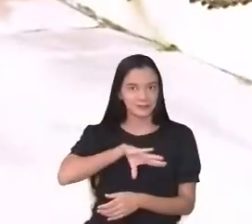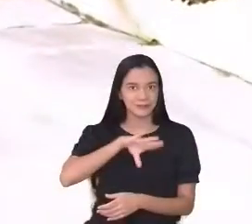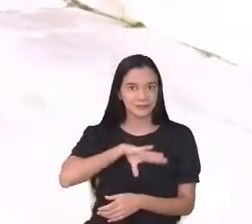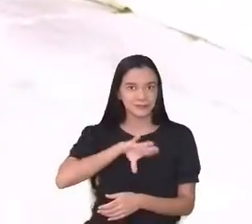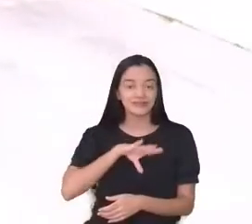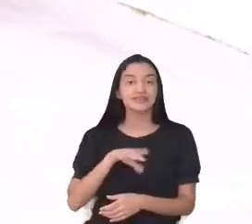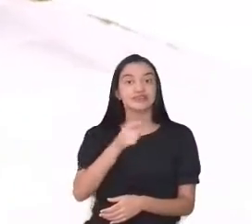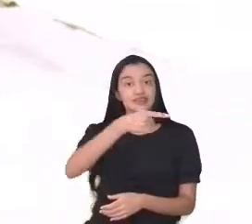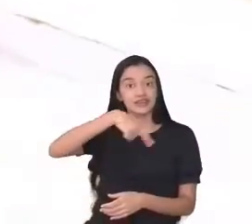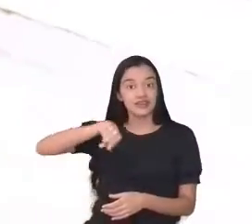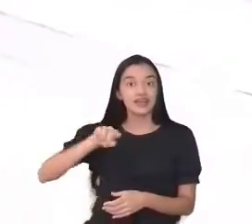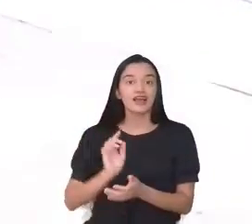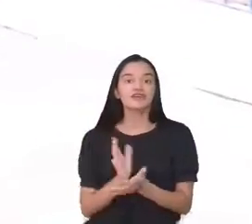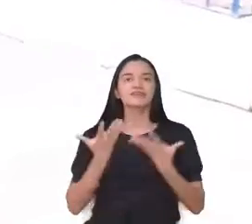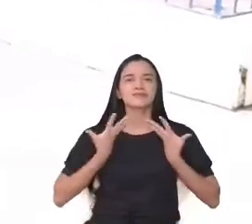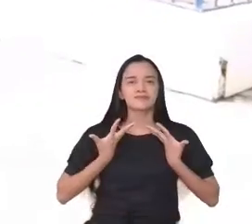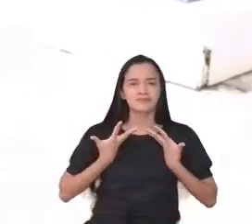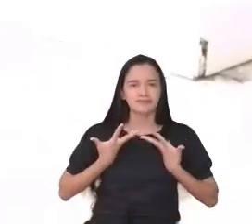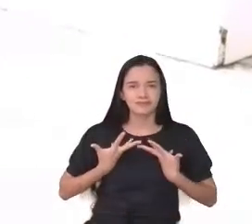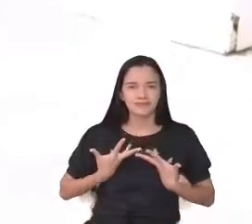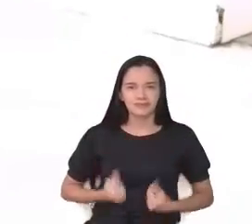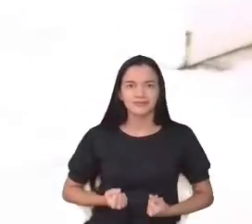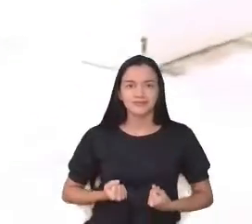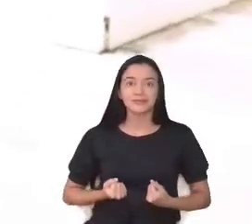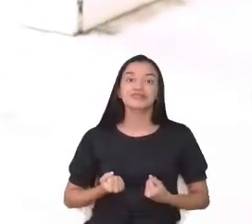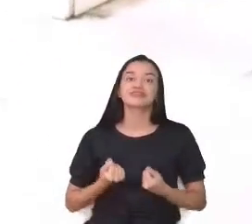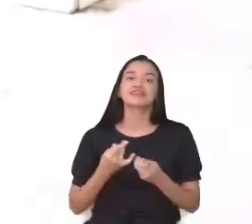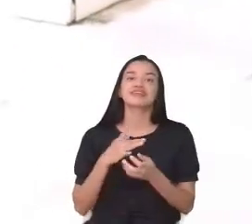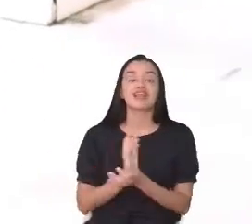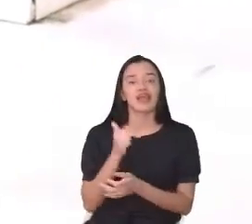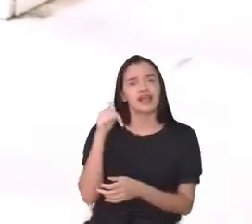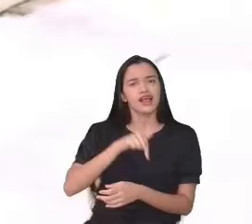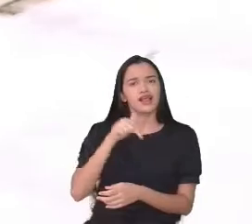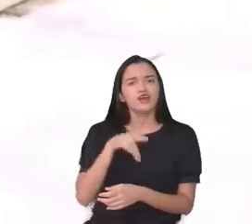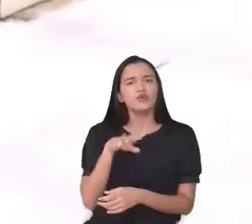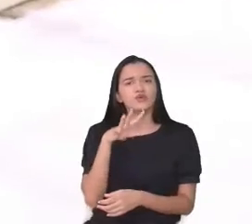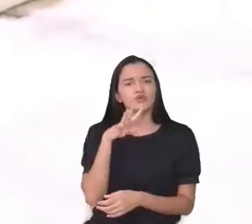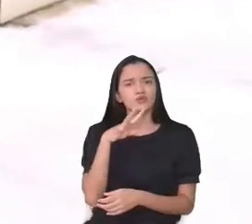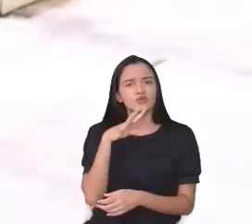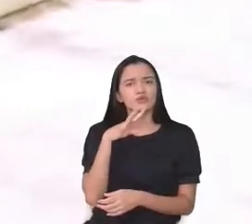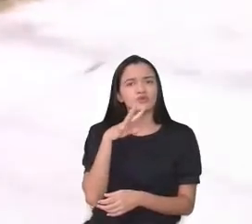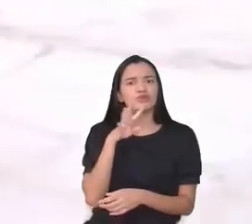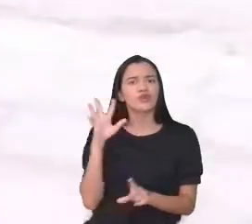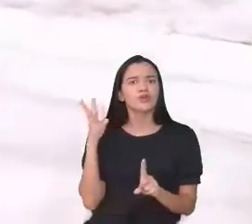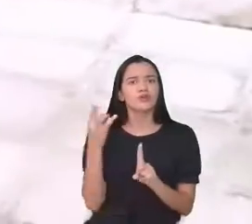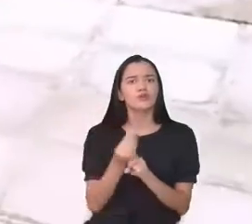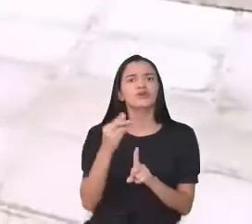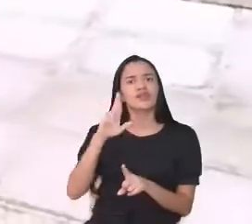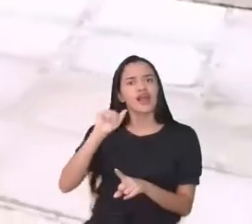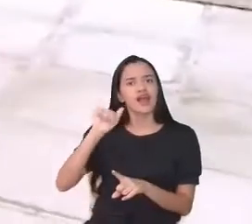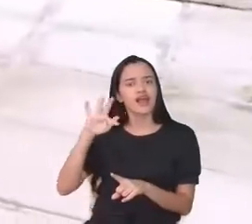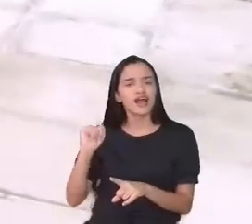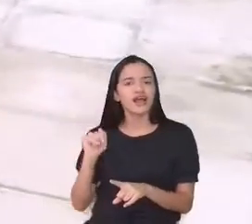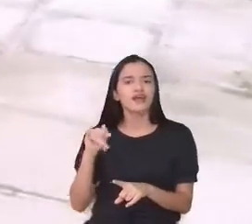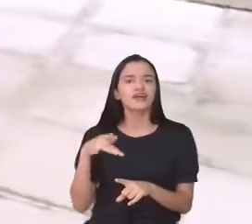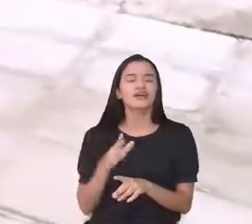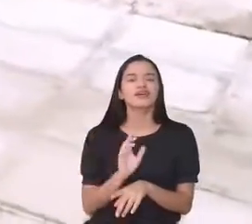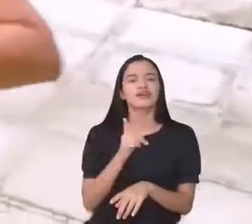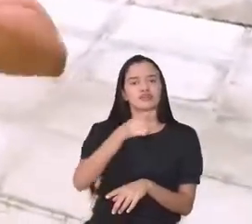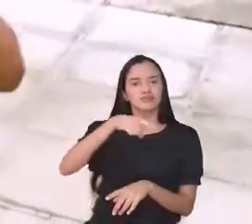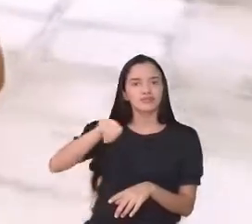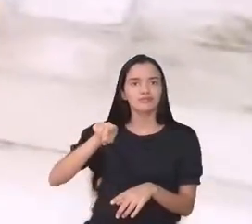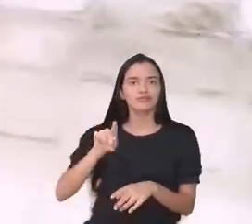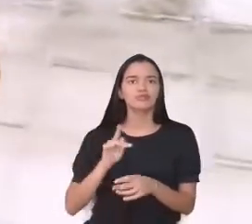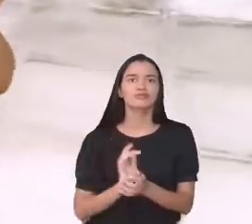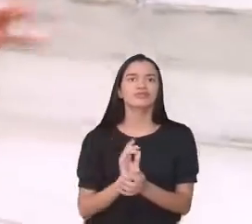De vocês já estão cansados de me ver por aqui. Vocês conhecem o artista Rafa Matos? Talvez vocês não